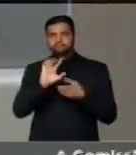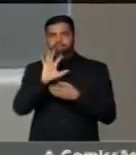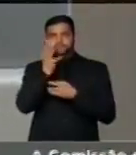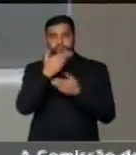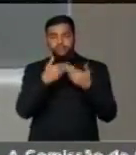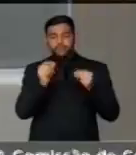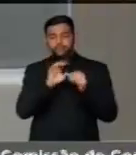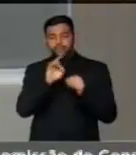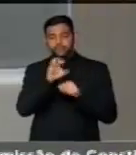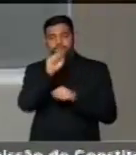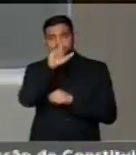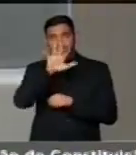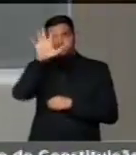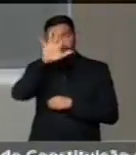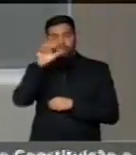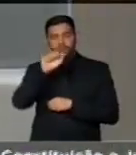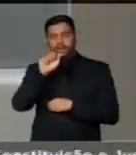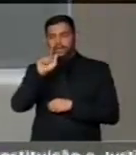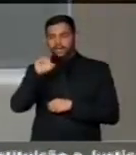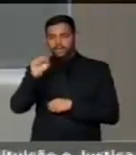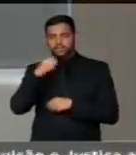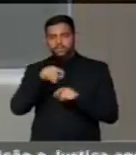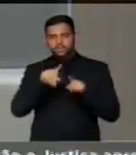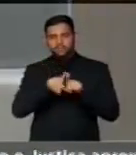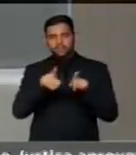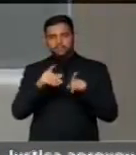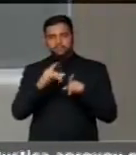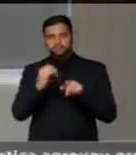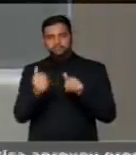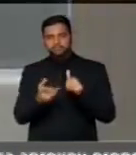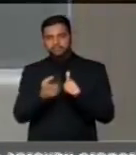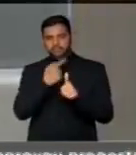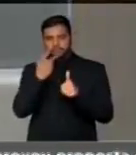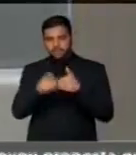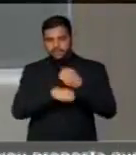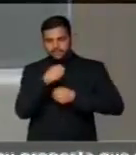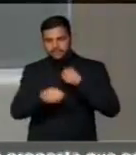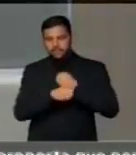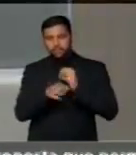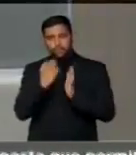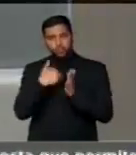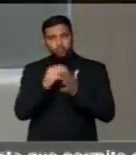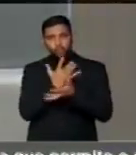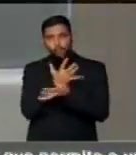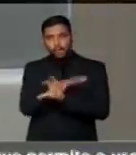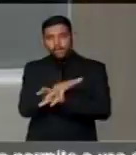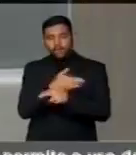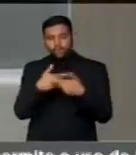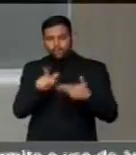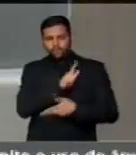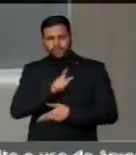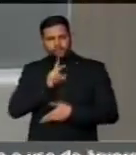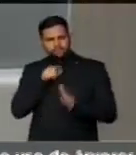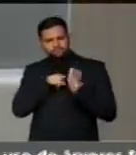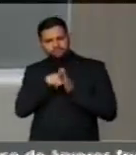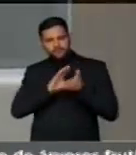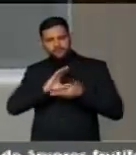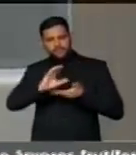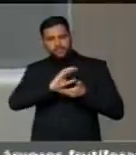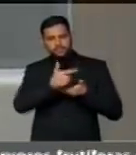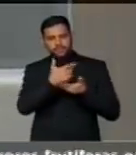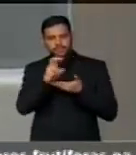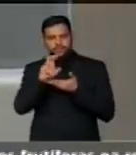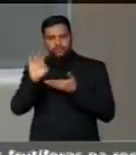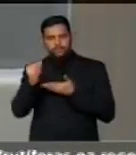no sertão, o Agreste também, principalmente este ano, tudo seco. O governador, depois de investir 25 milhões